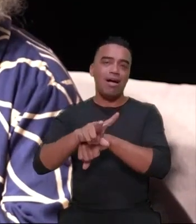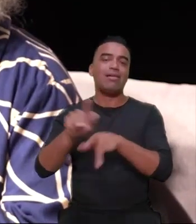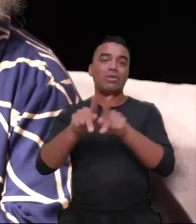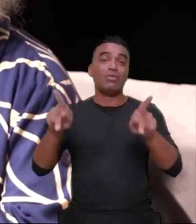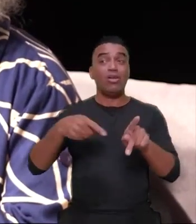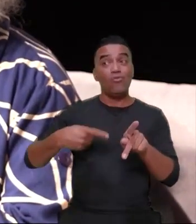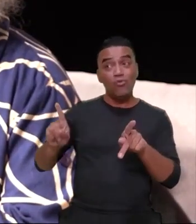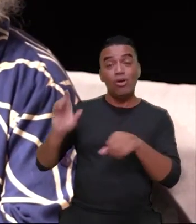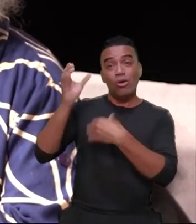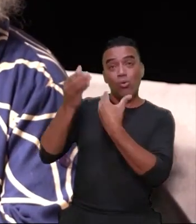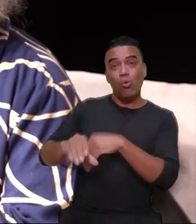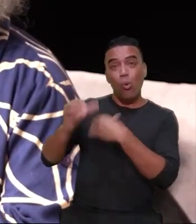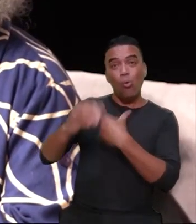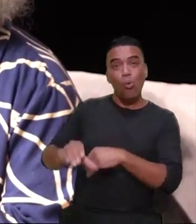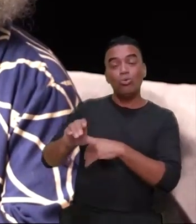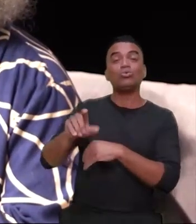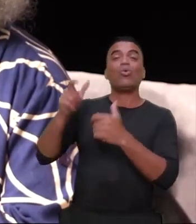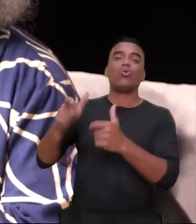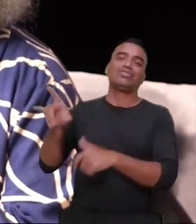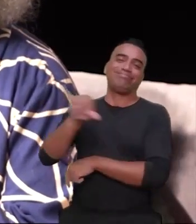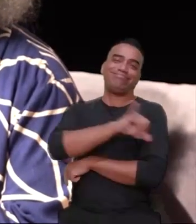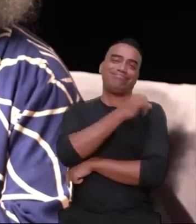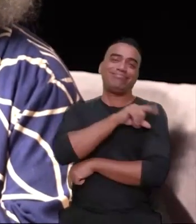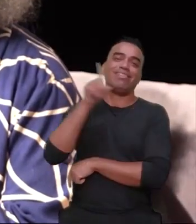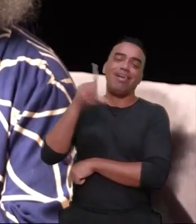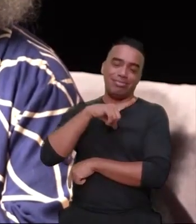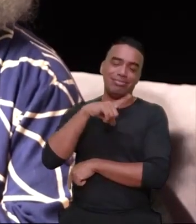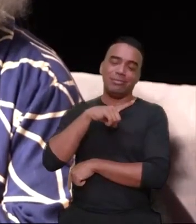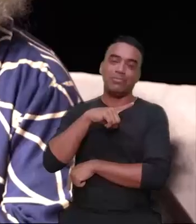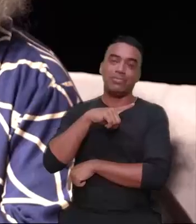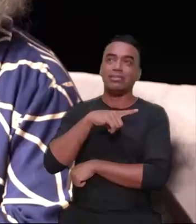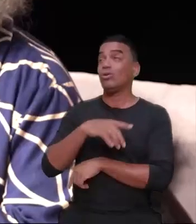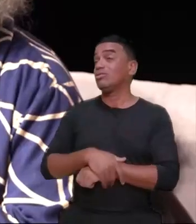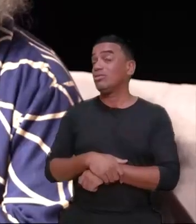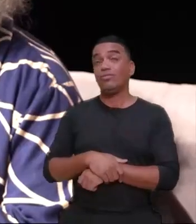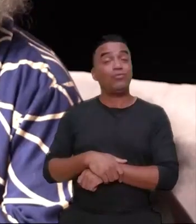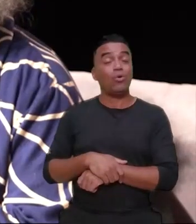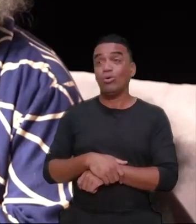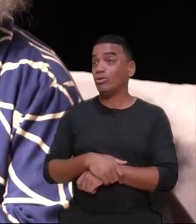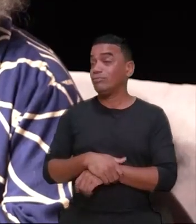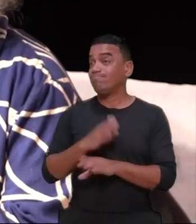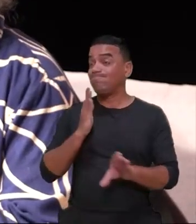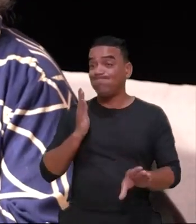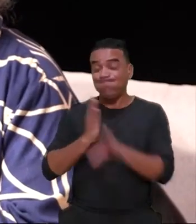concurso no Rio de Janeiro. Foi um choque cultural